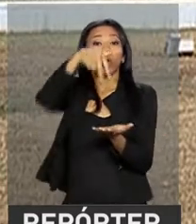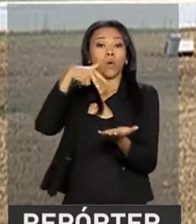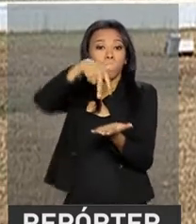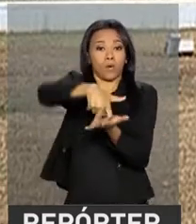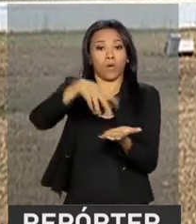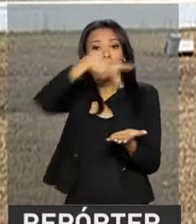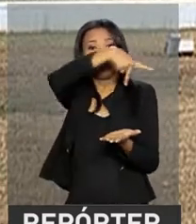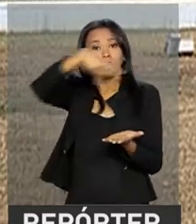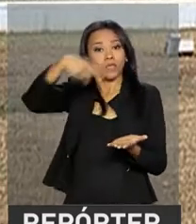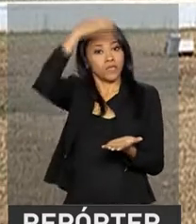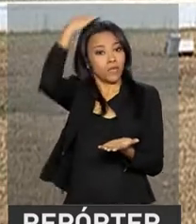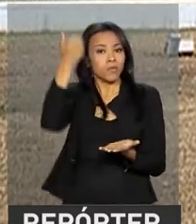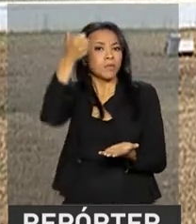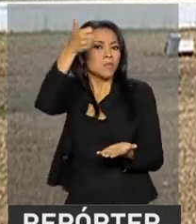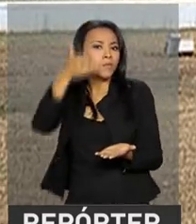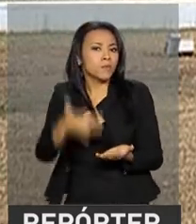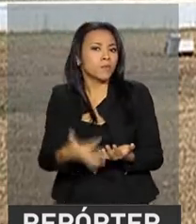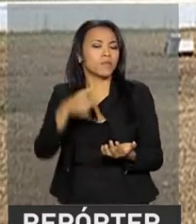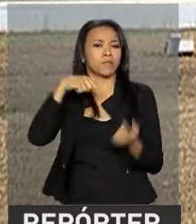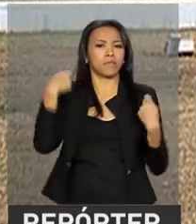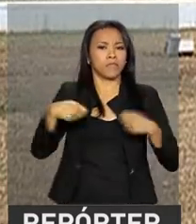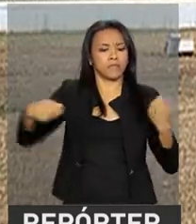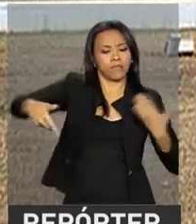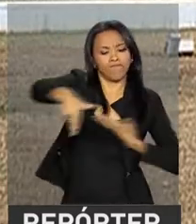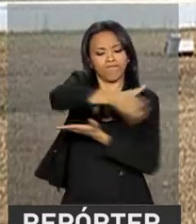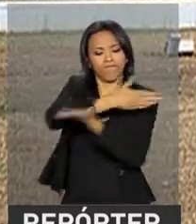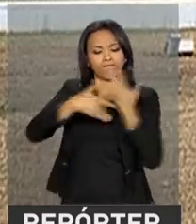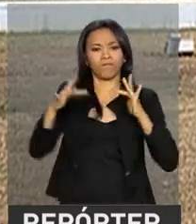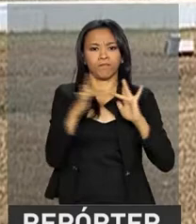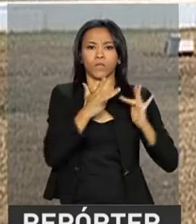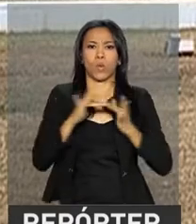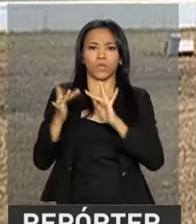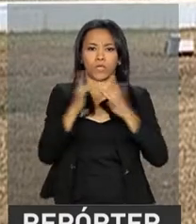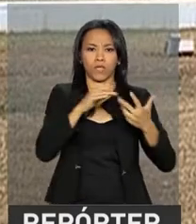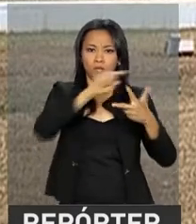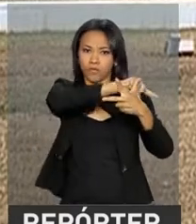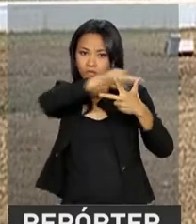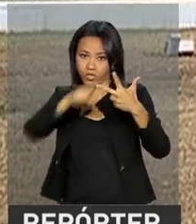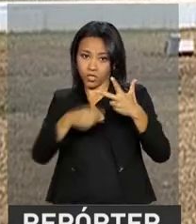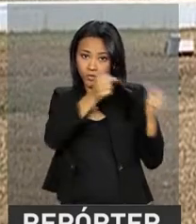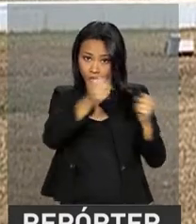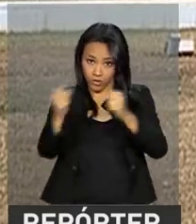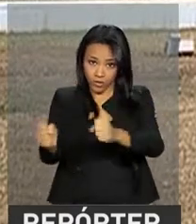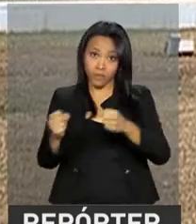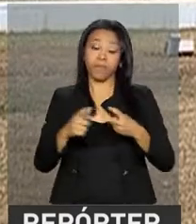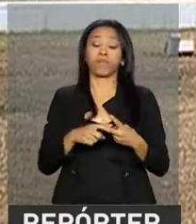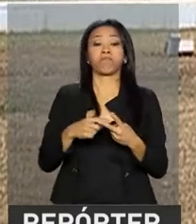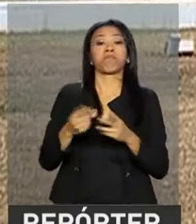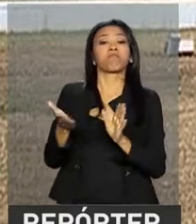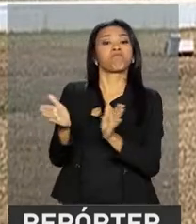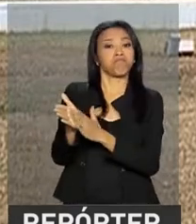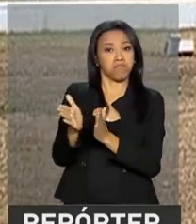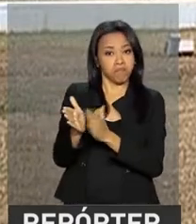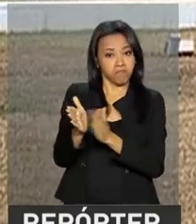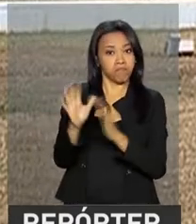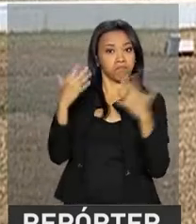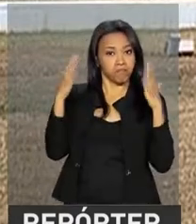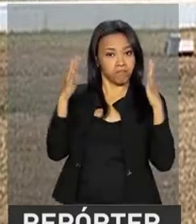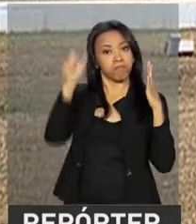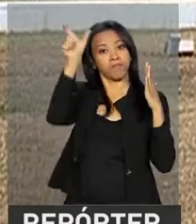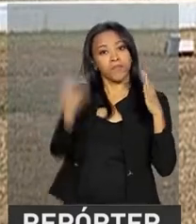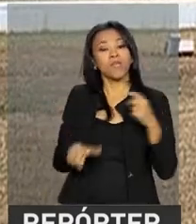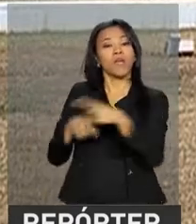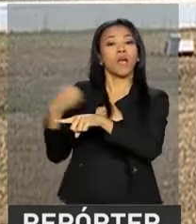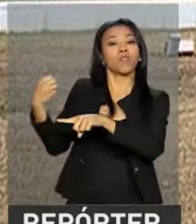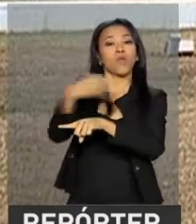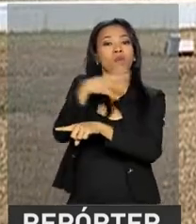falar da necessidade da harmonia entre os poderes. Ele parabenizou também a nova Procuradora-Geral da